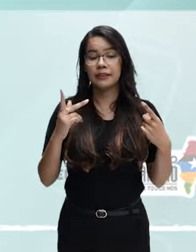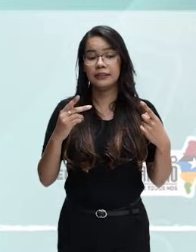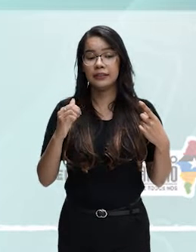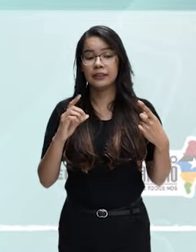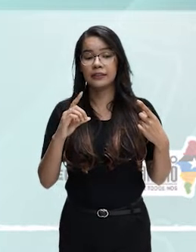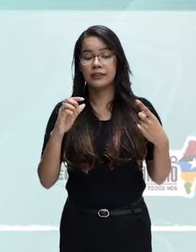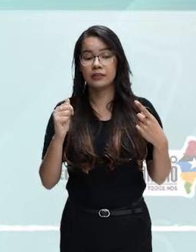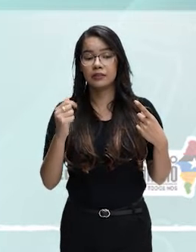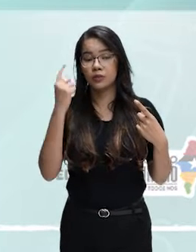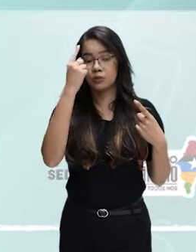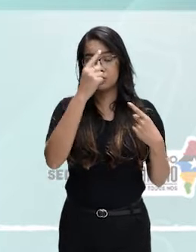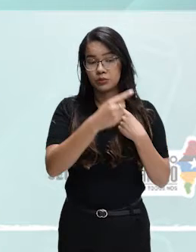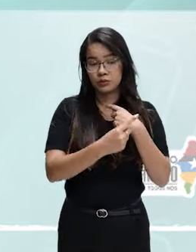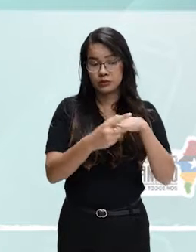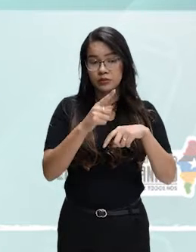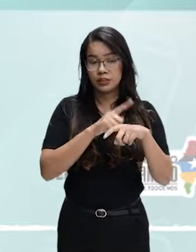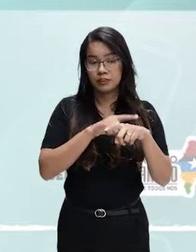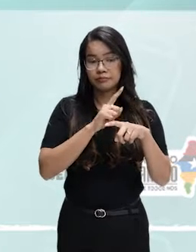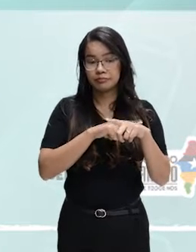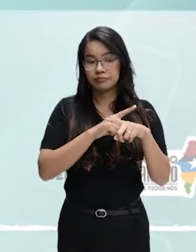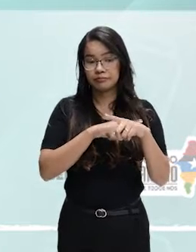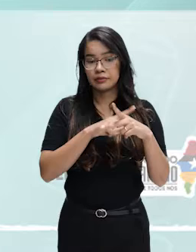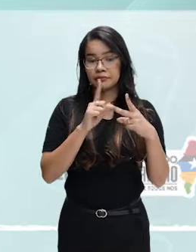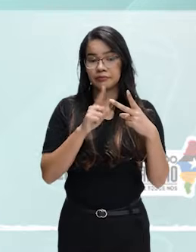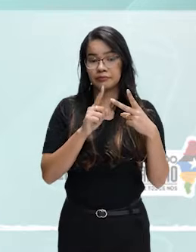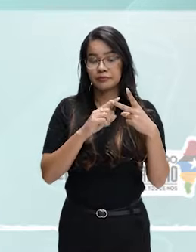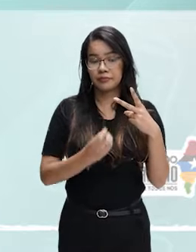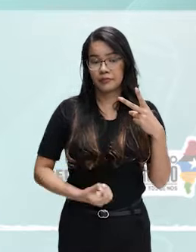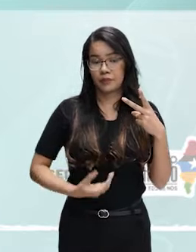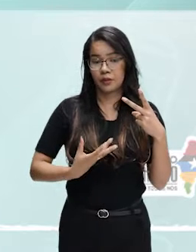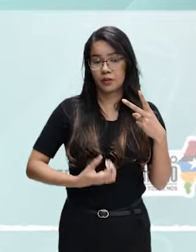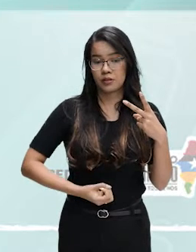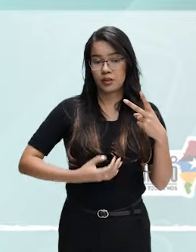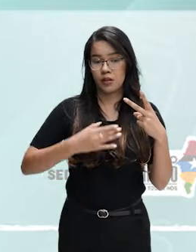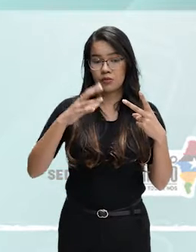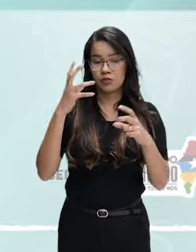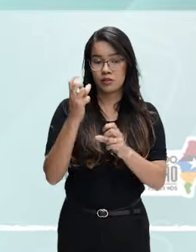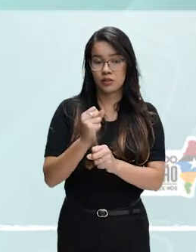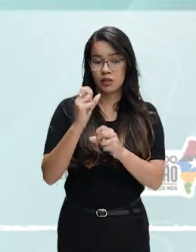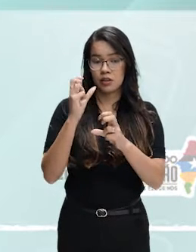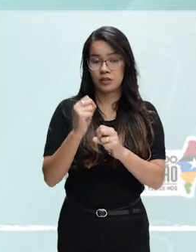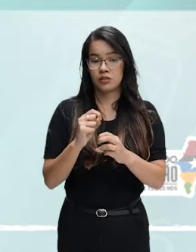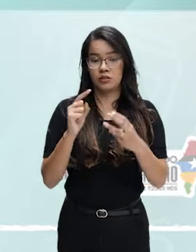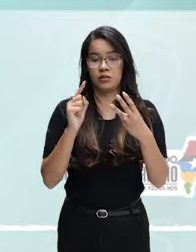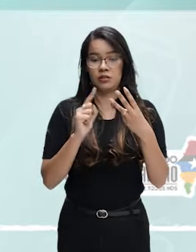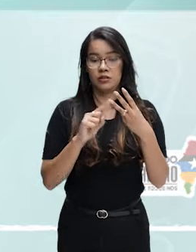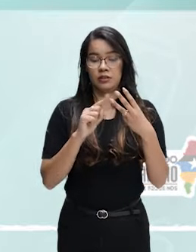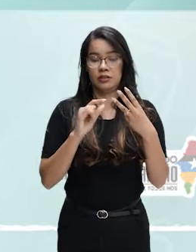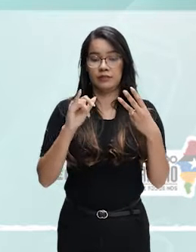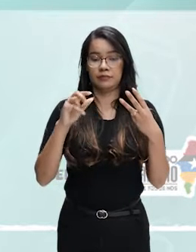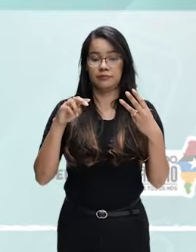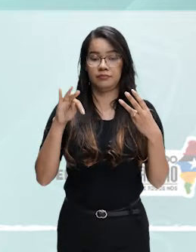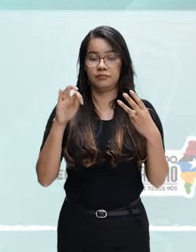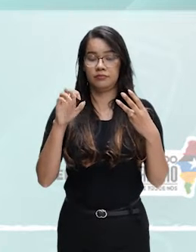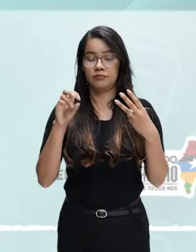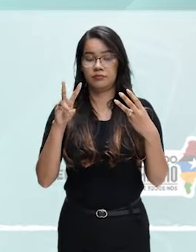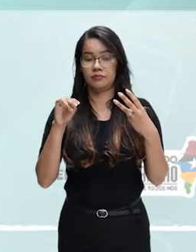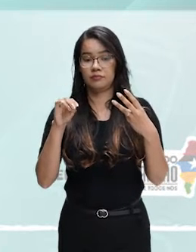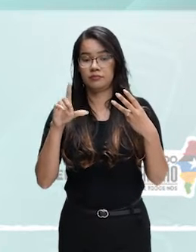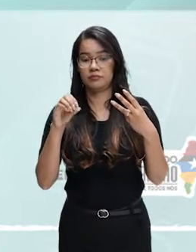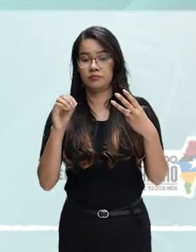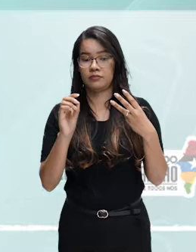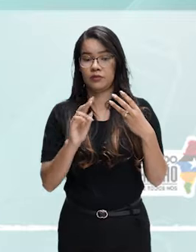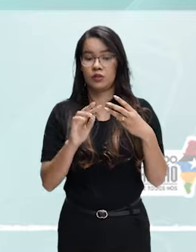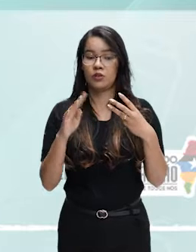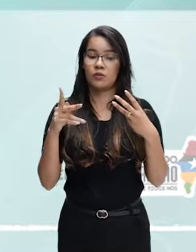lactação, ele falou da produção média de leite e de um intervalo entre os partos. Então, ele